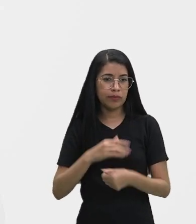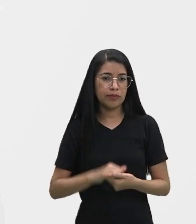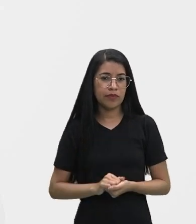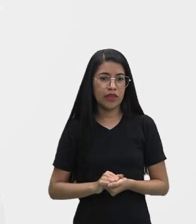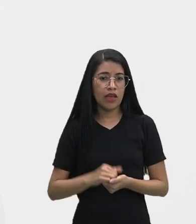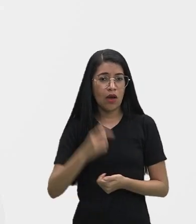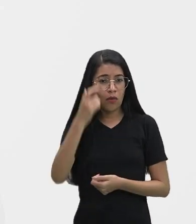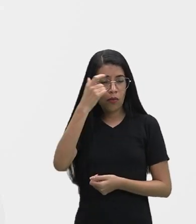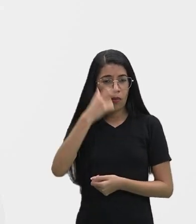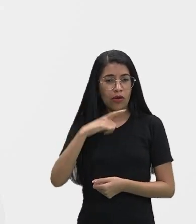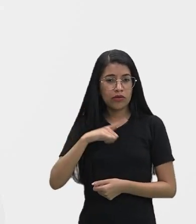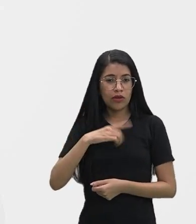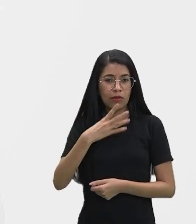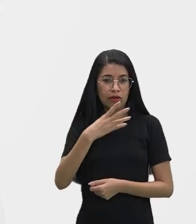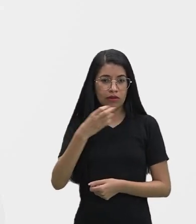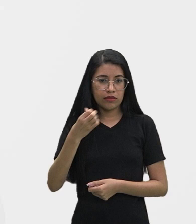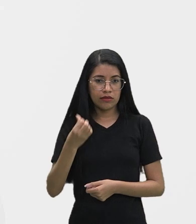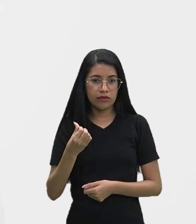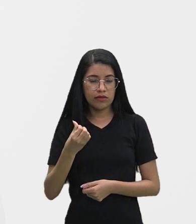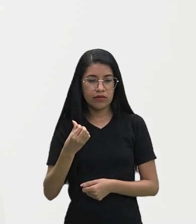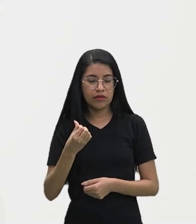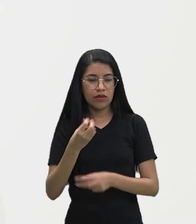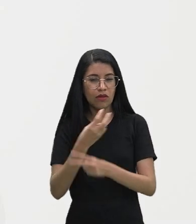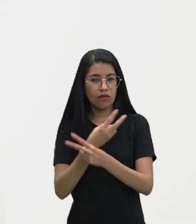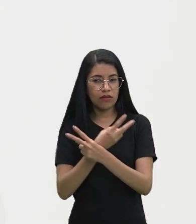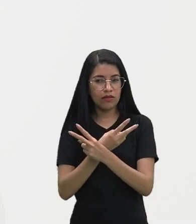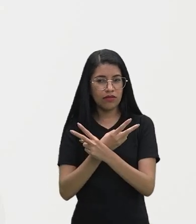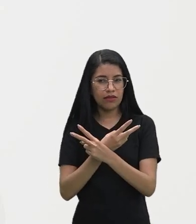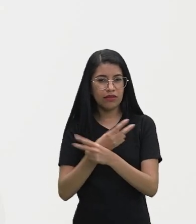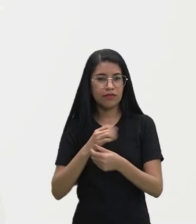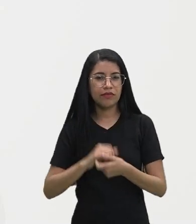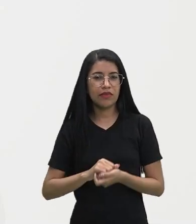temos 46 cromossomos, 23 de papai